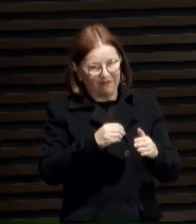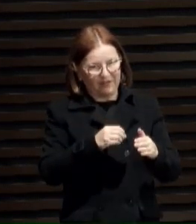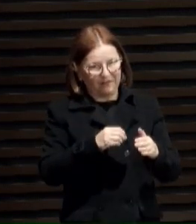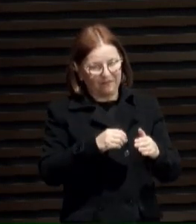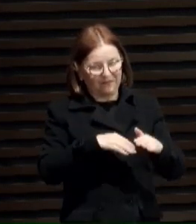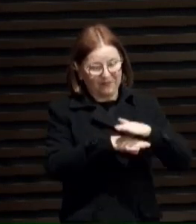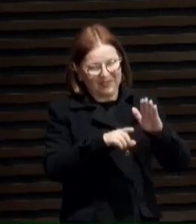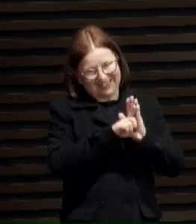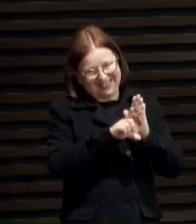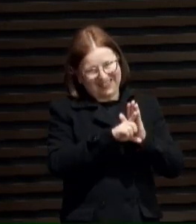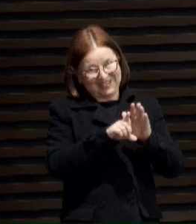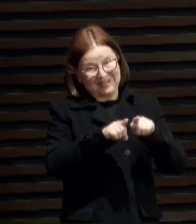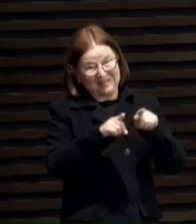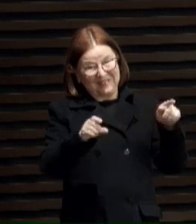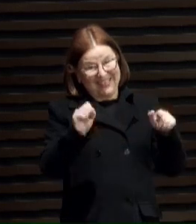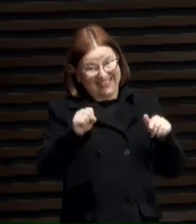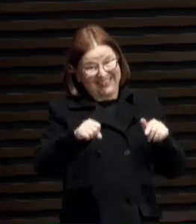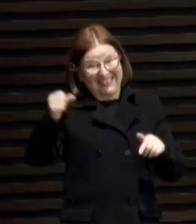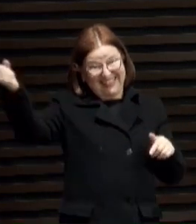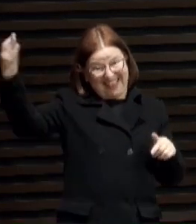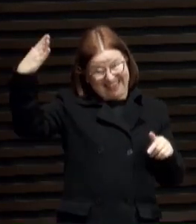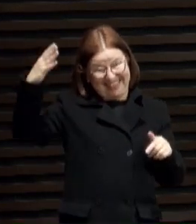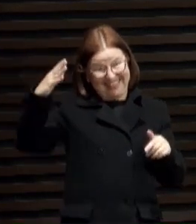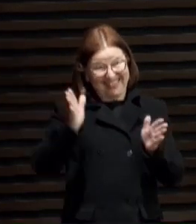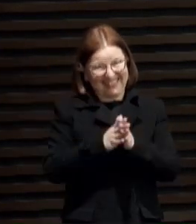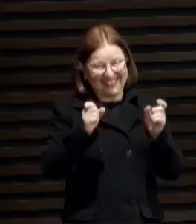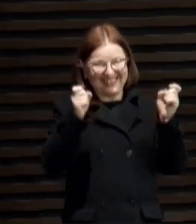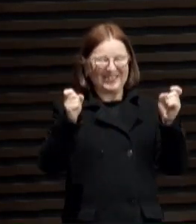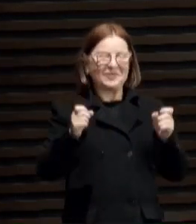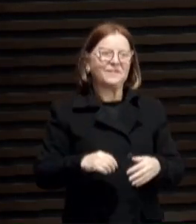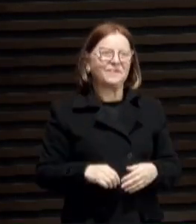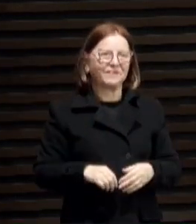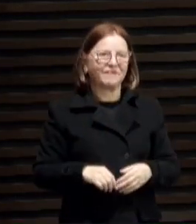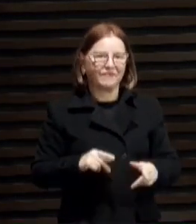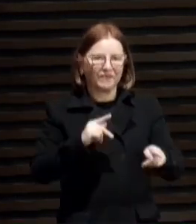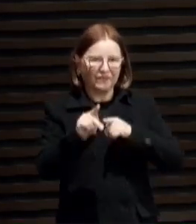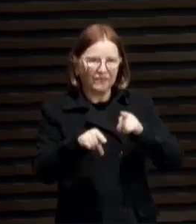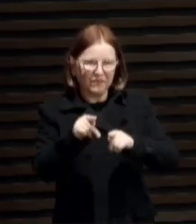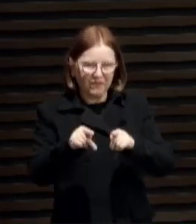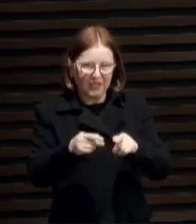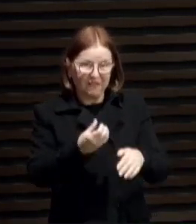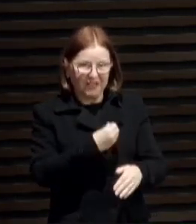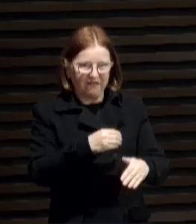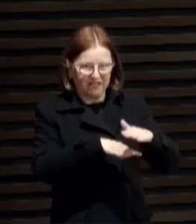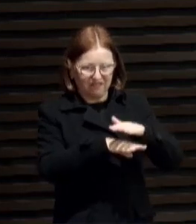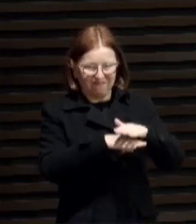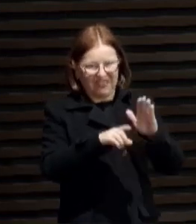sim da graça. Aleluia! O povo que estava debaixo da lei,